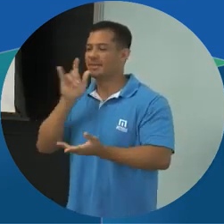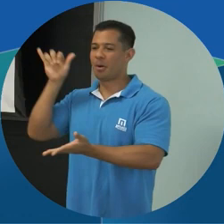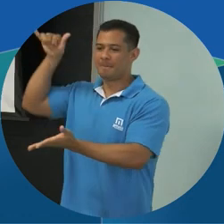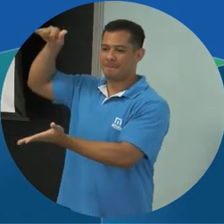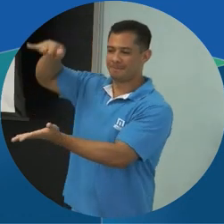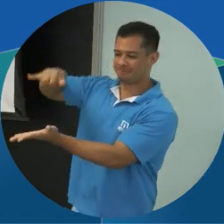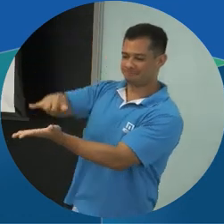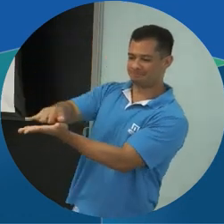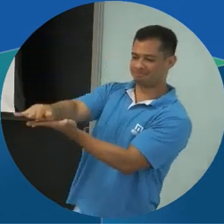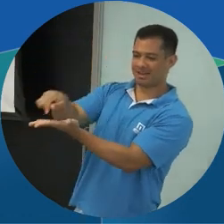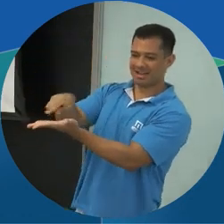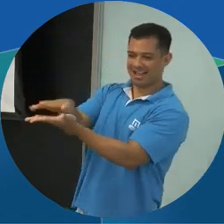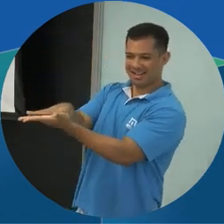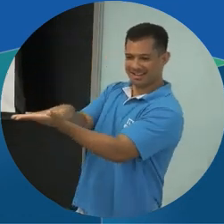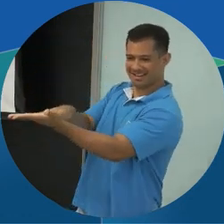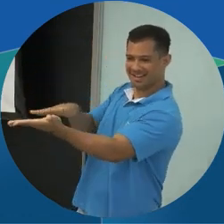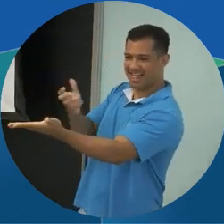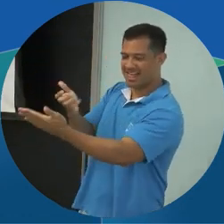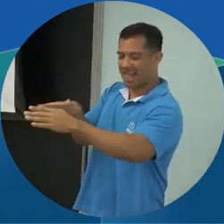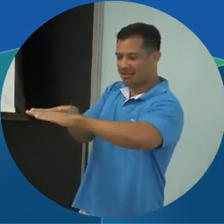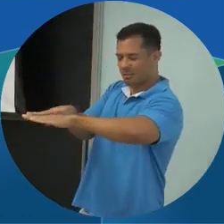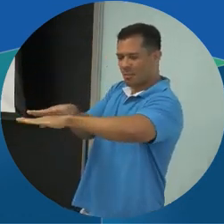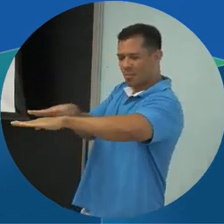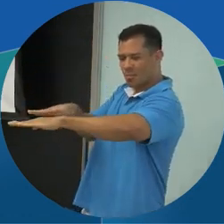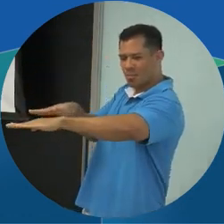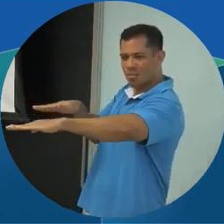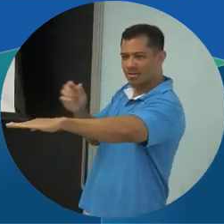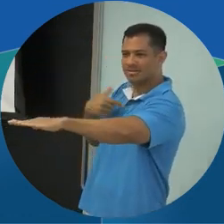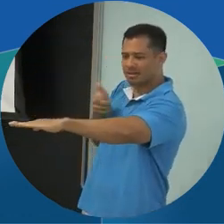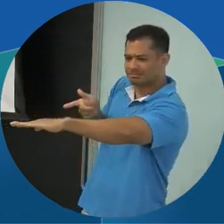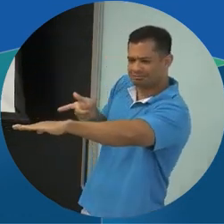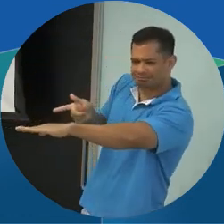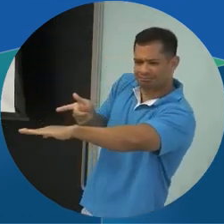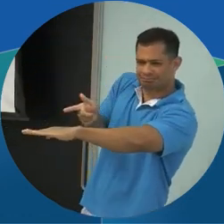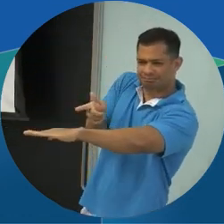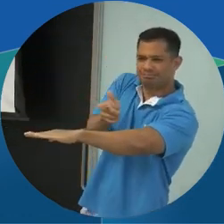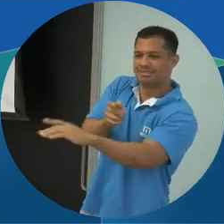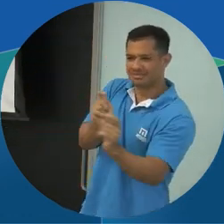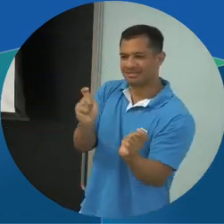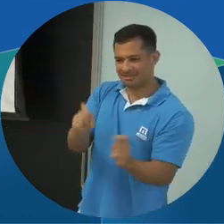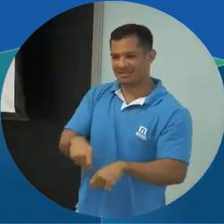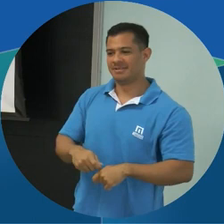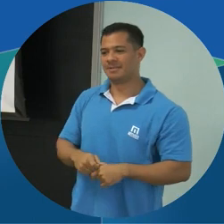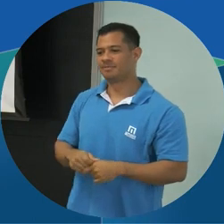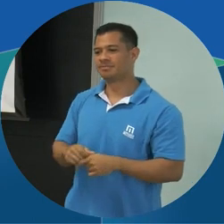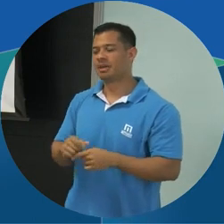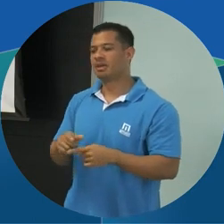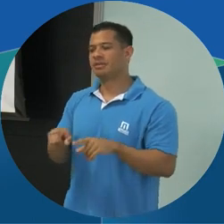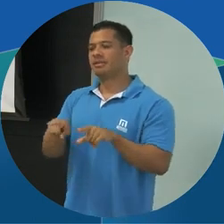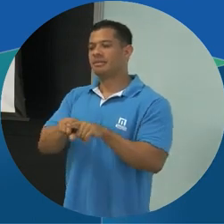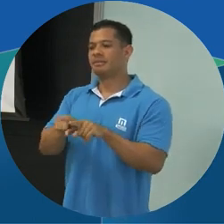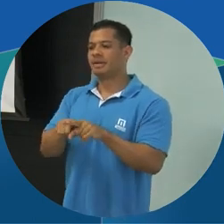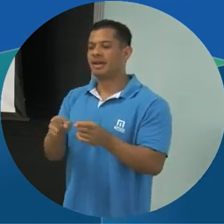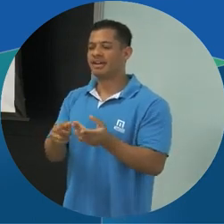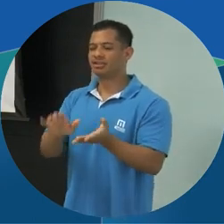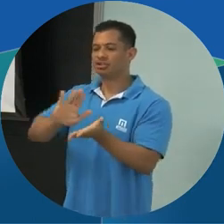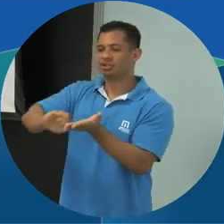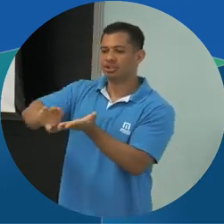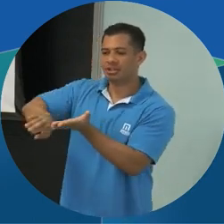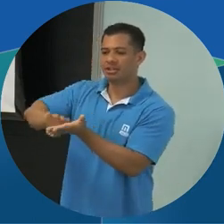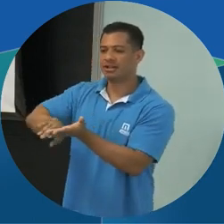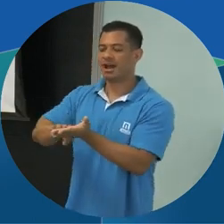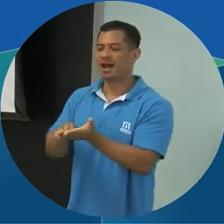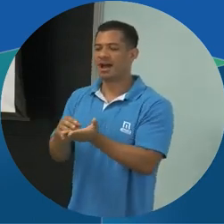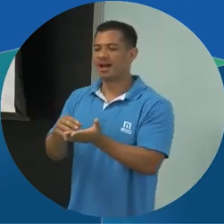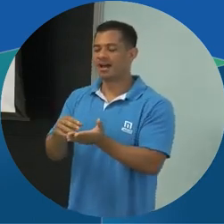fazer reparos estruturais, tá? Eu posso fazer remoção de revestimentos